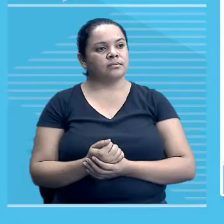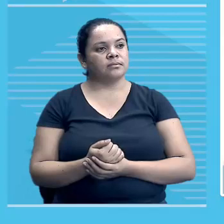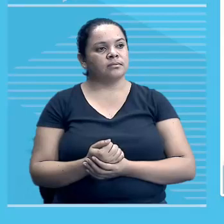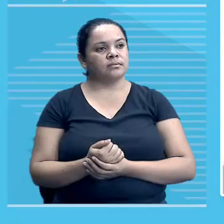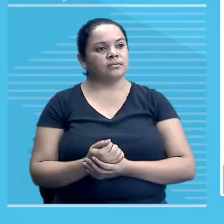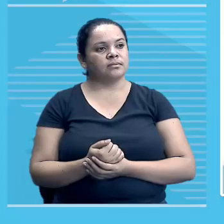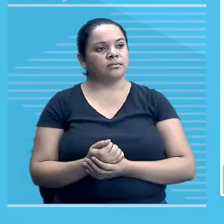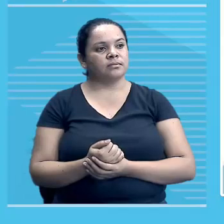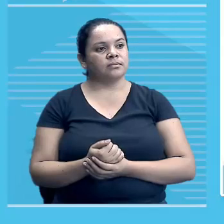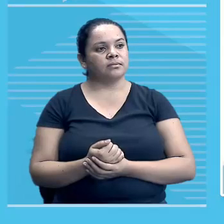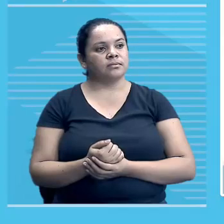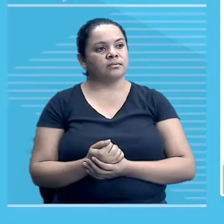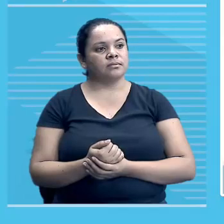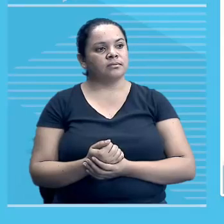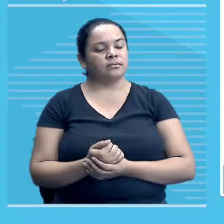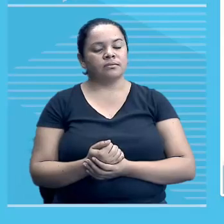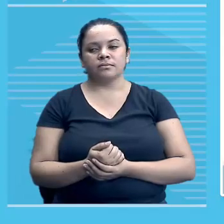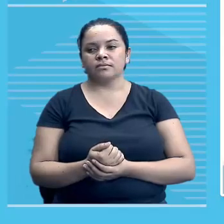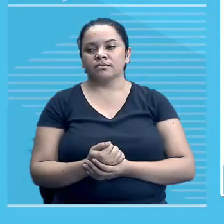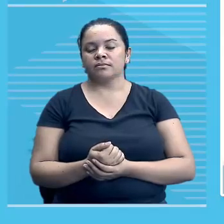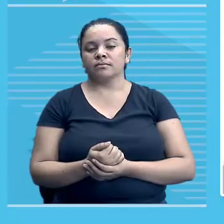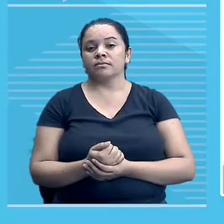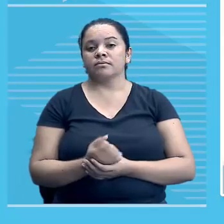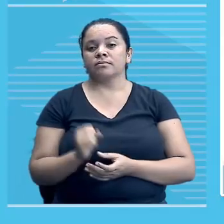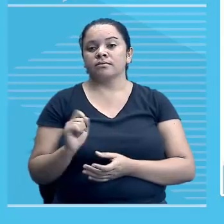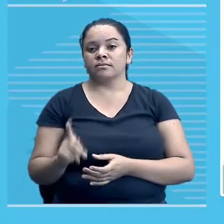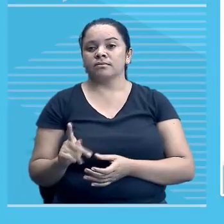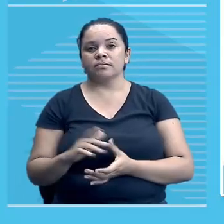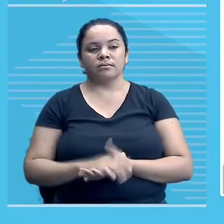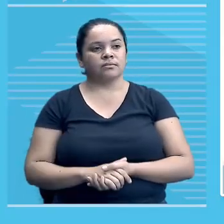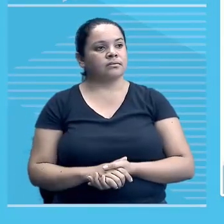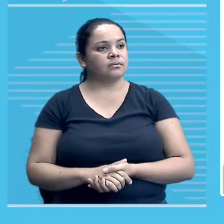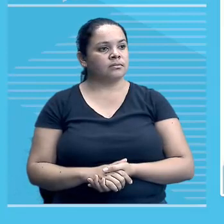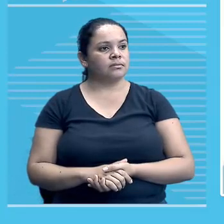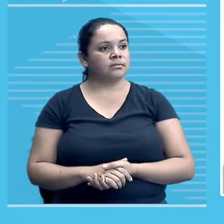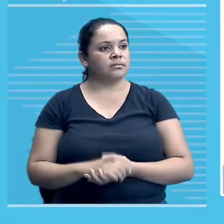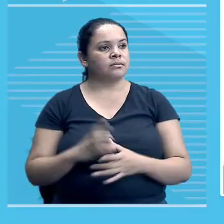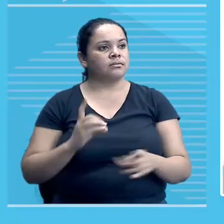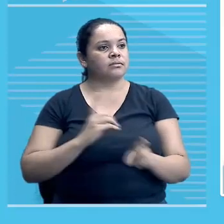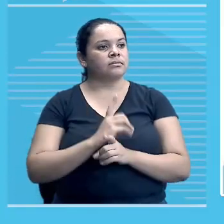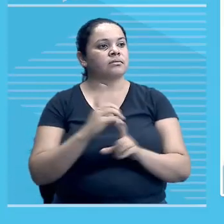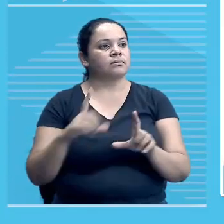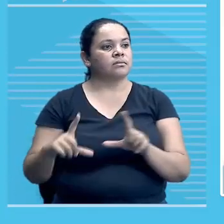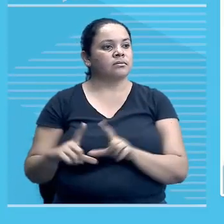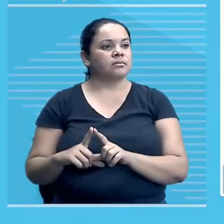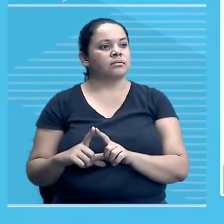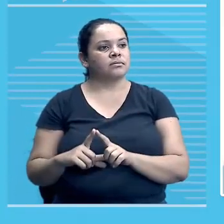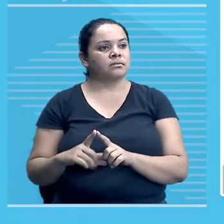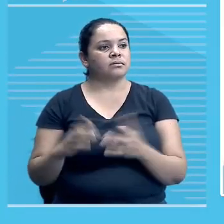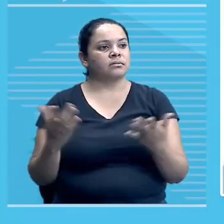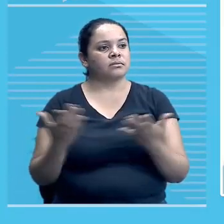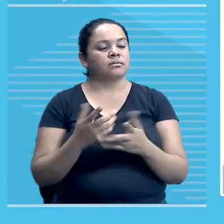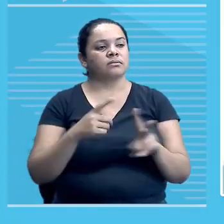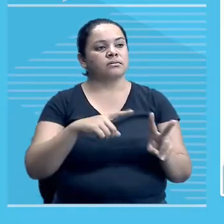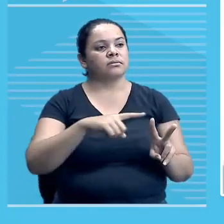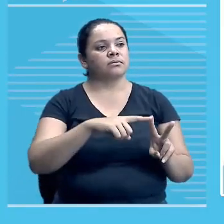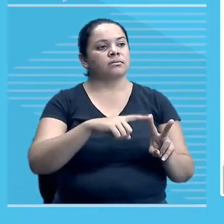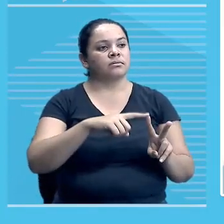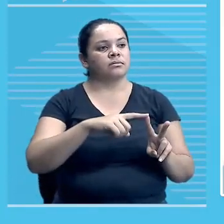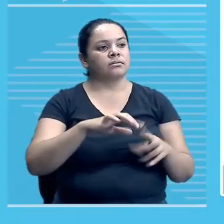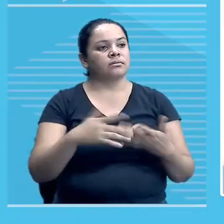a 81. Beleza? Encontramos aí o delta. Quem vai ser as raízes? O x